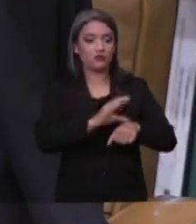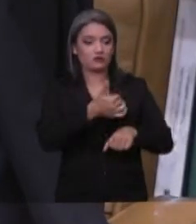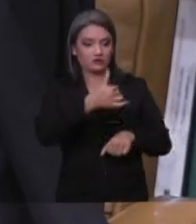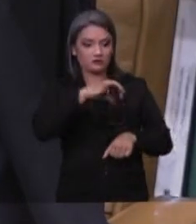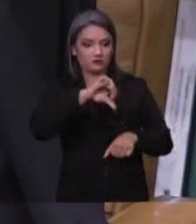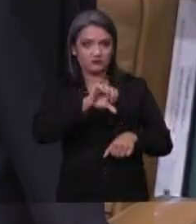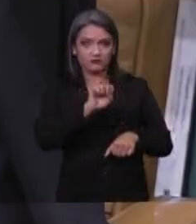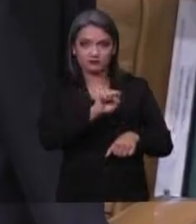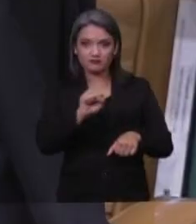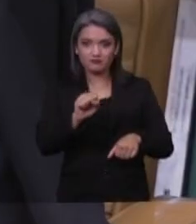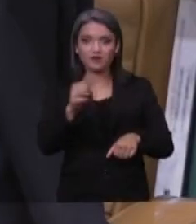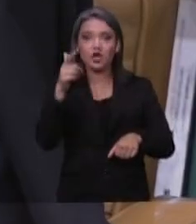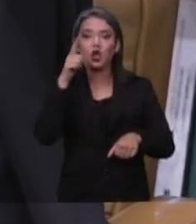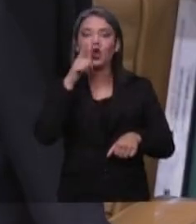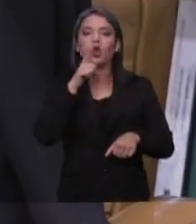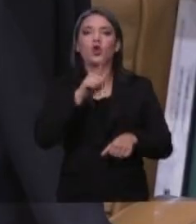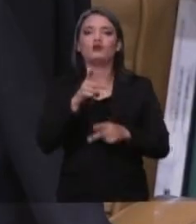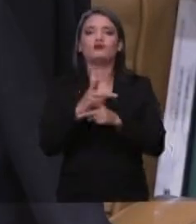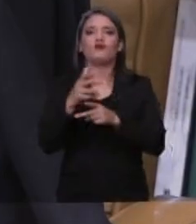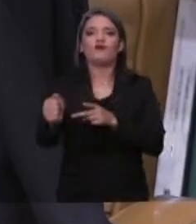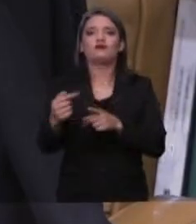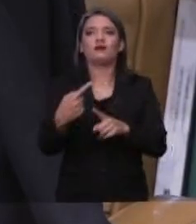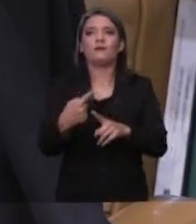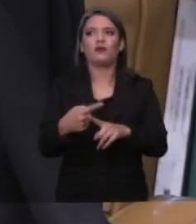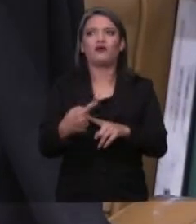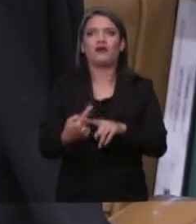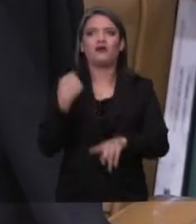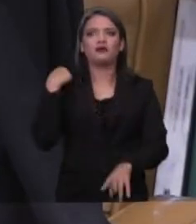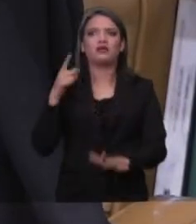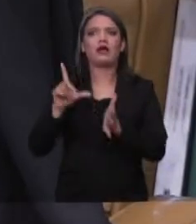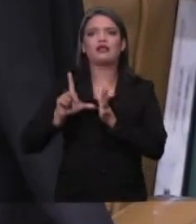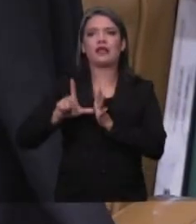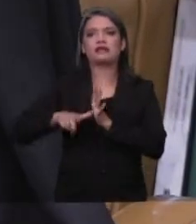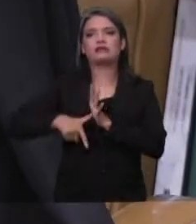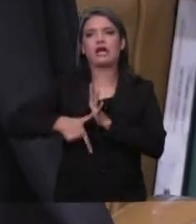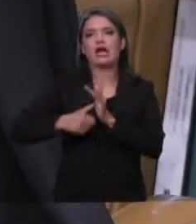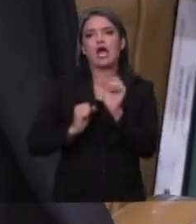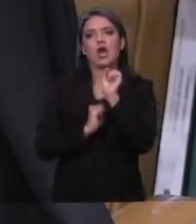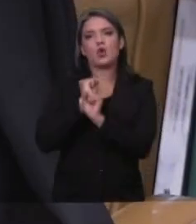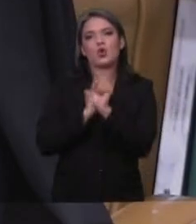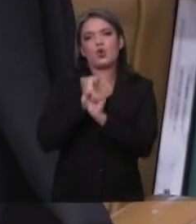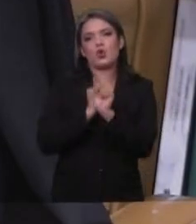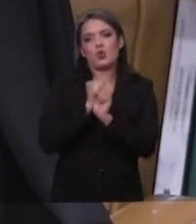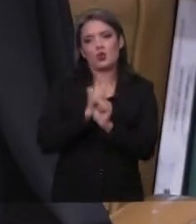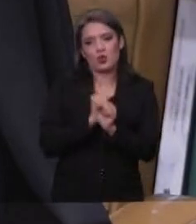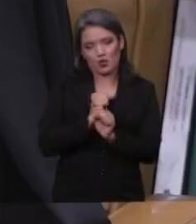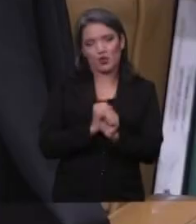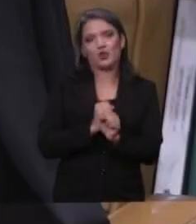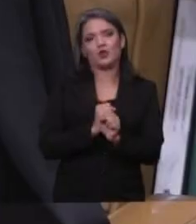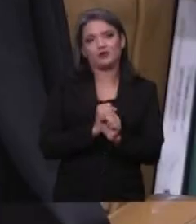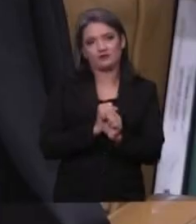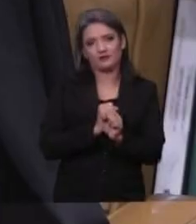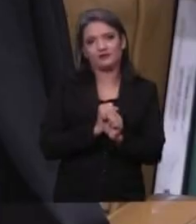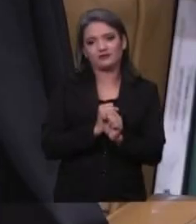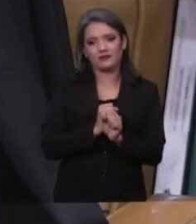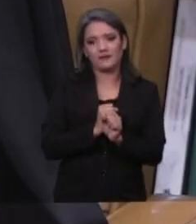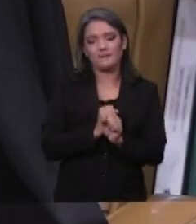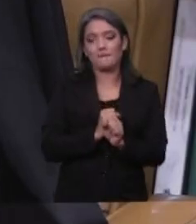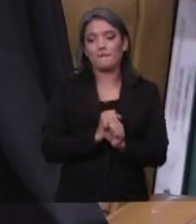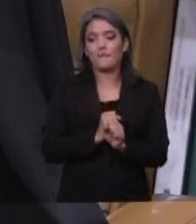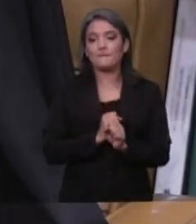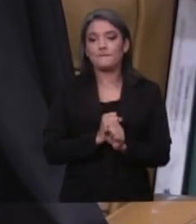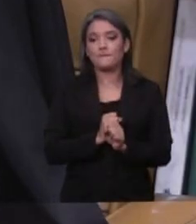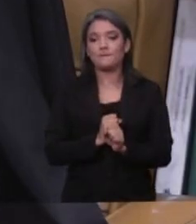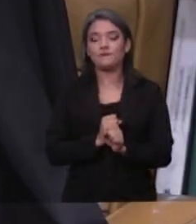conseguimos superar décadas de atraso nos últimos 35 anos. Apenas para